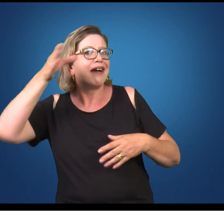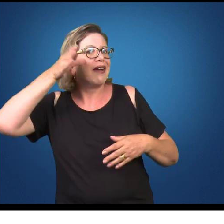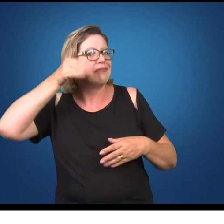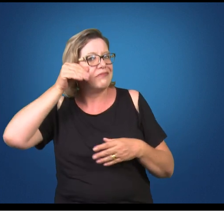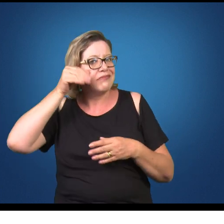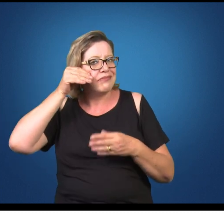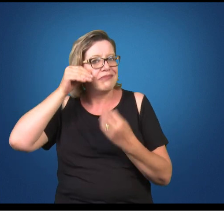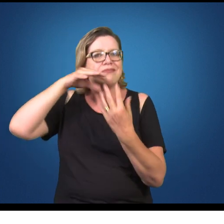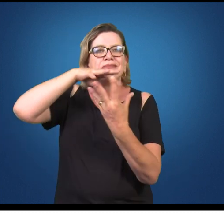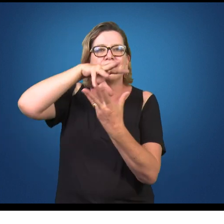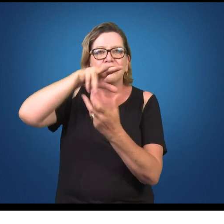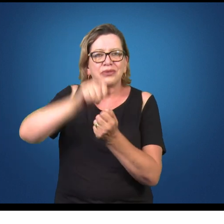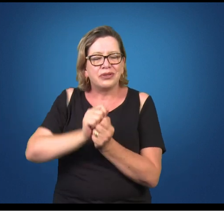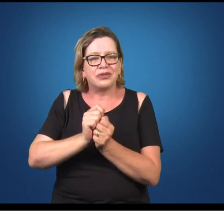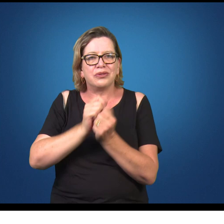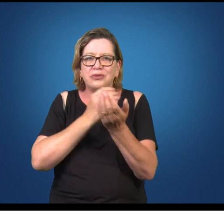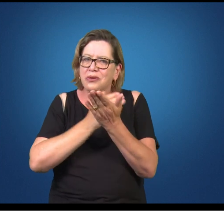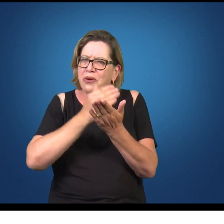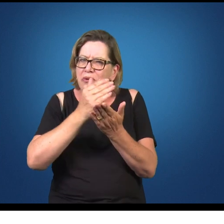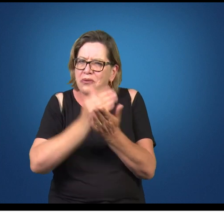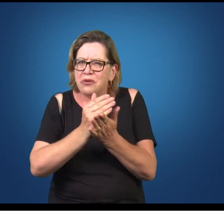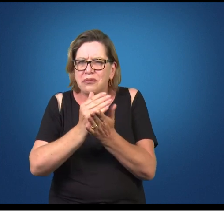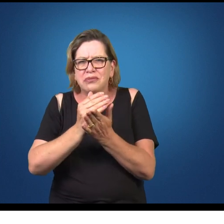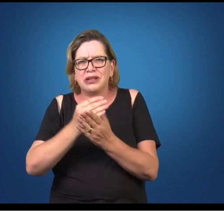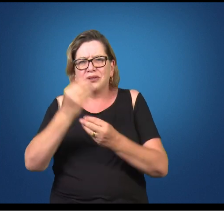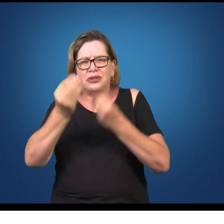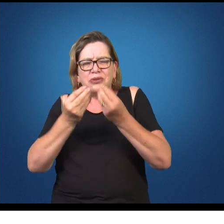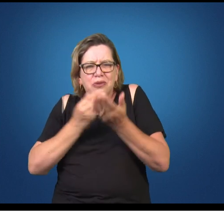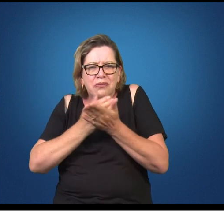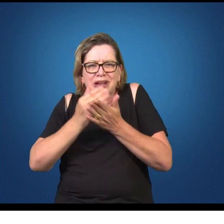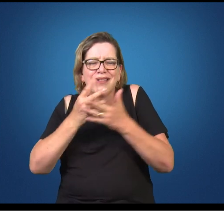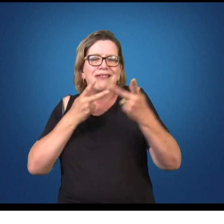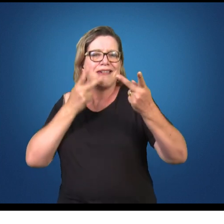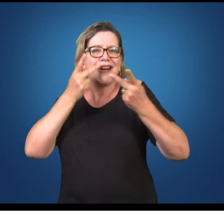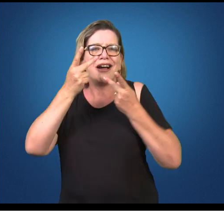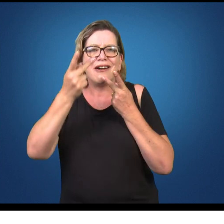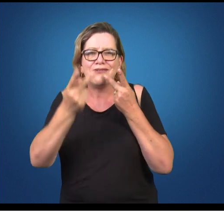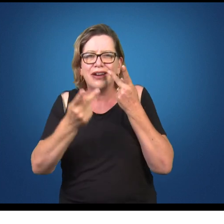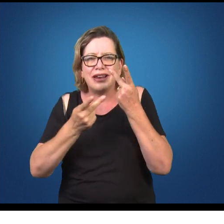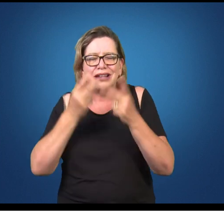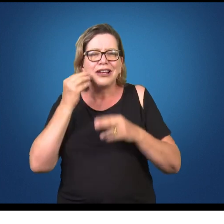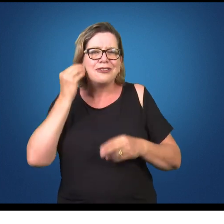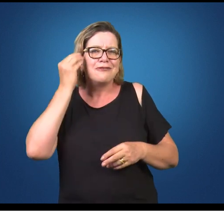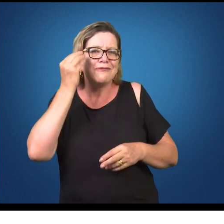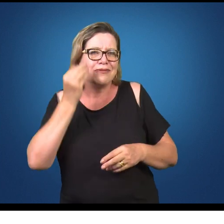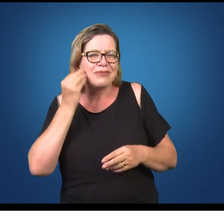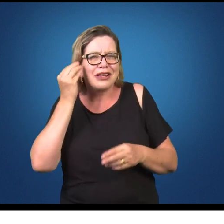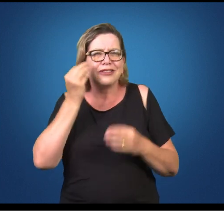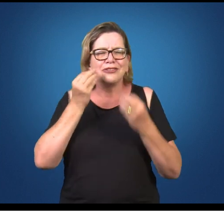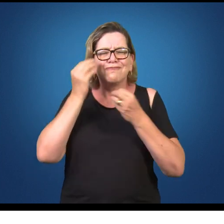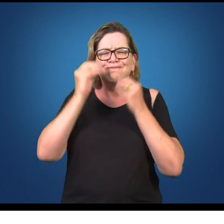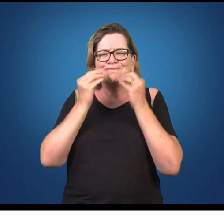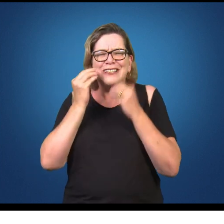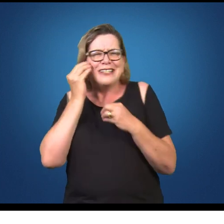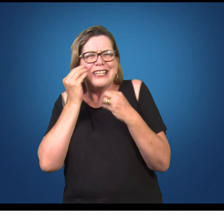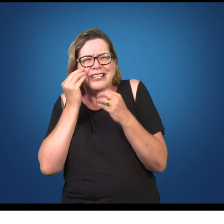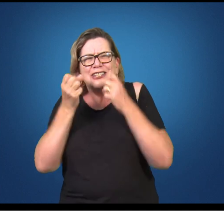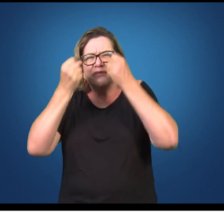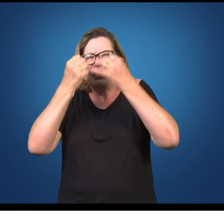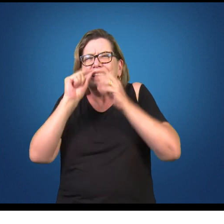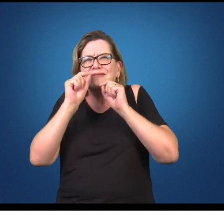Então, nessa fase inicial, da aquisição da fala, ela está ali experimentando, tentando explicar o que ela